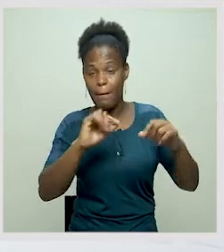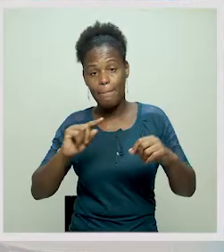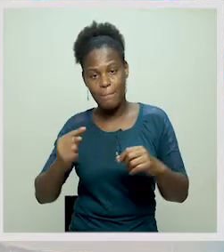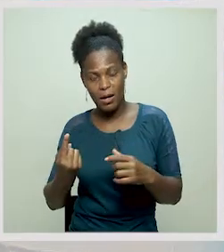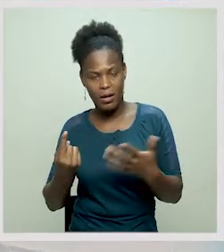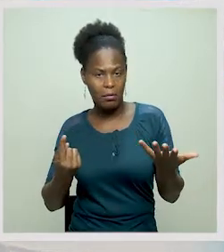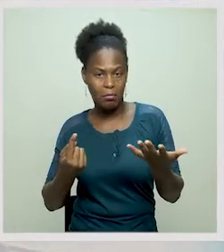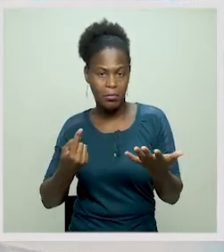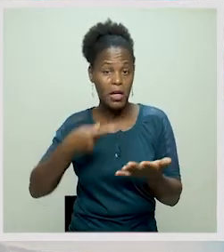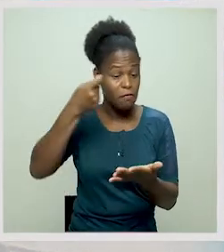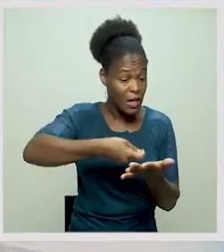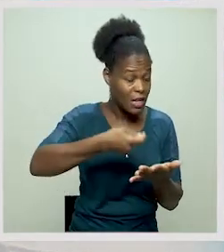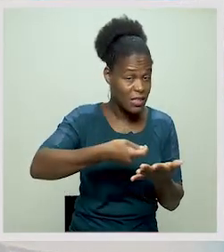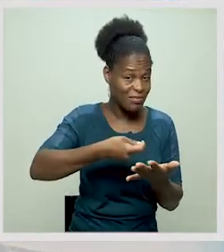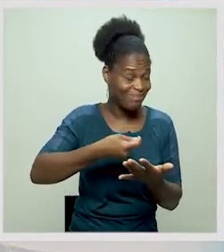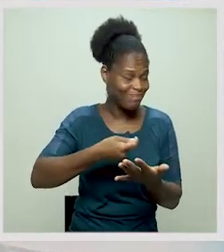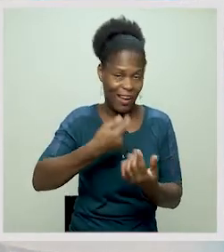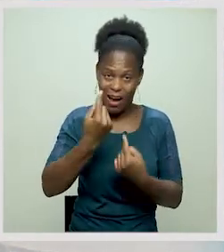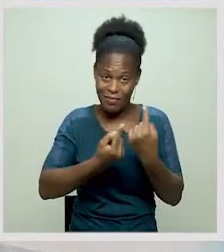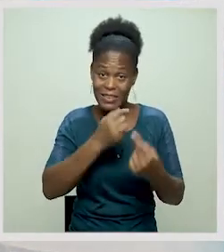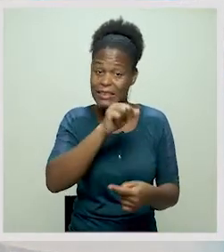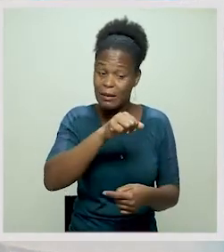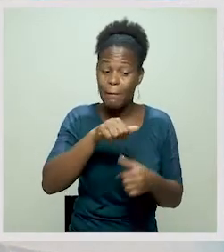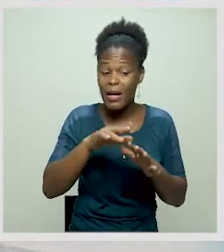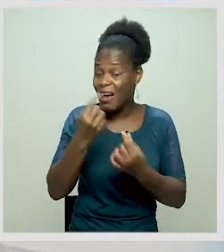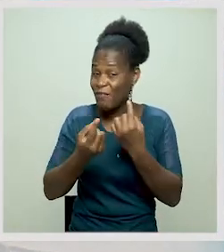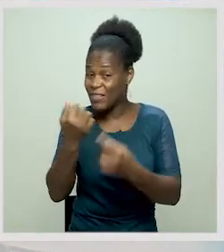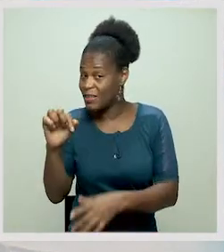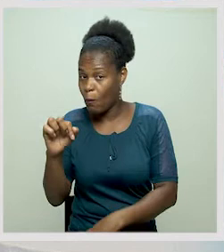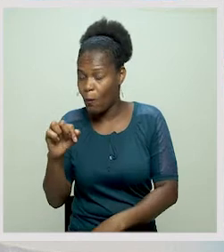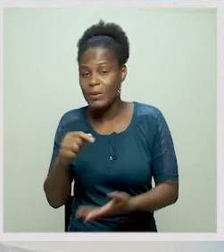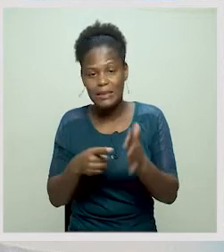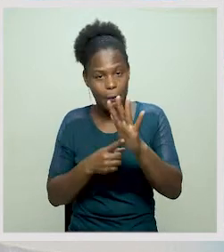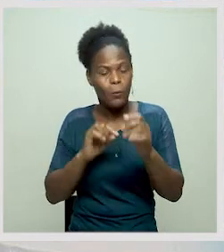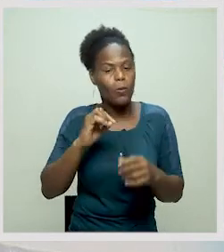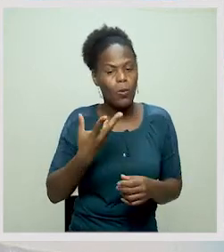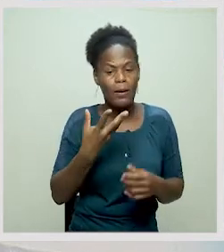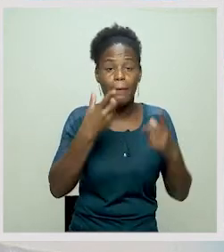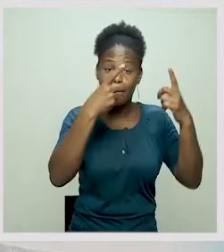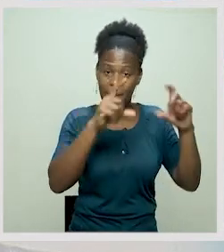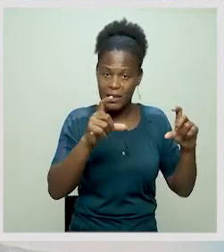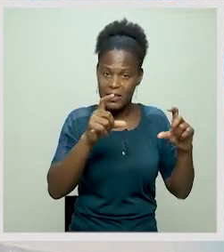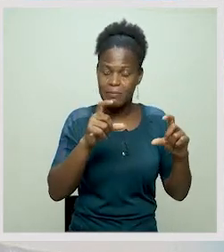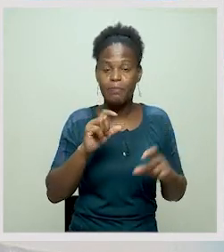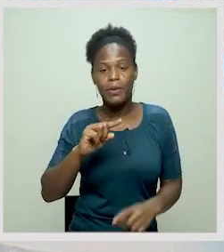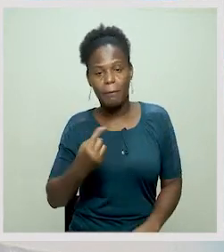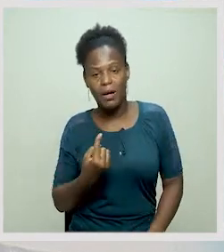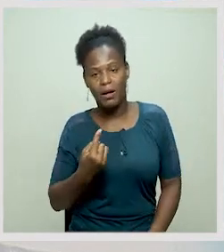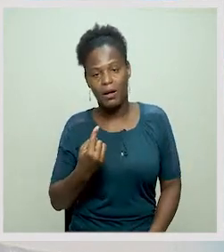financiar? Às vezes sim, outras vezes não. Quando uma empresa, para